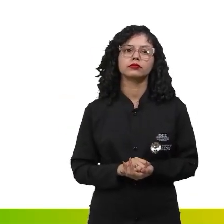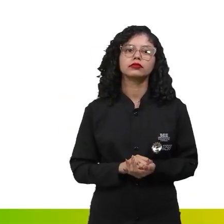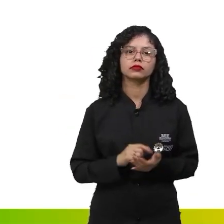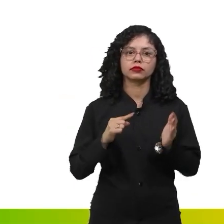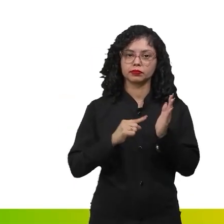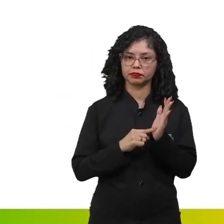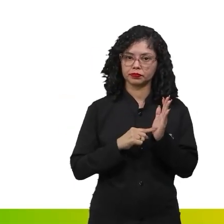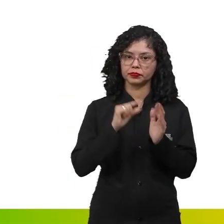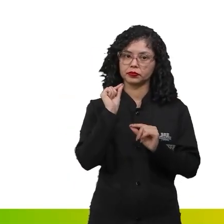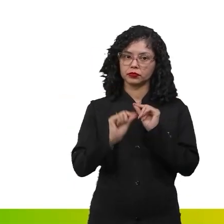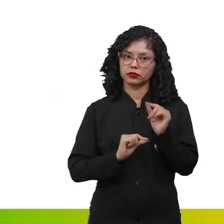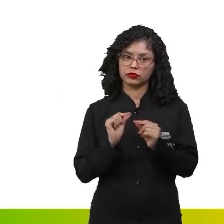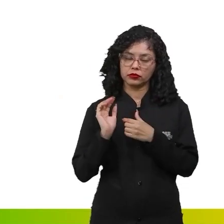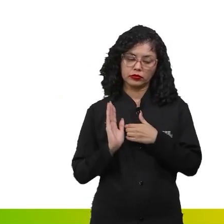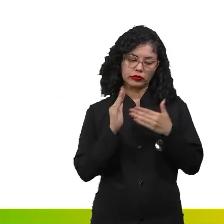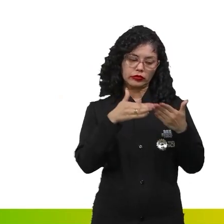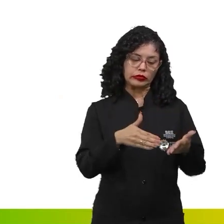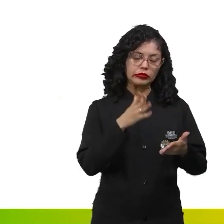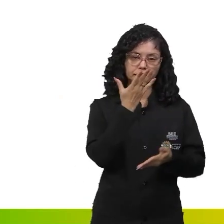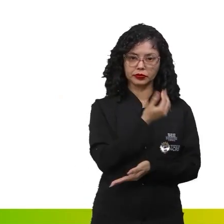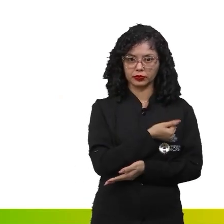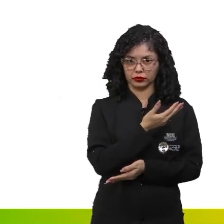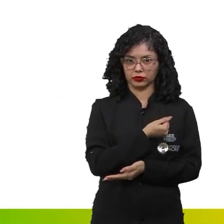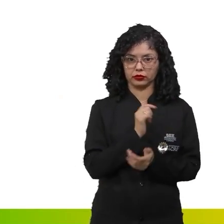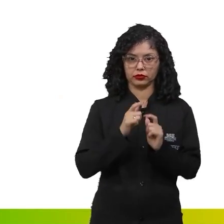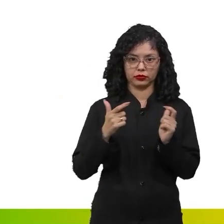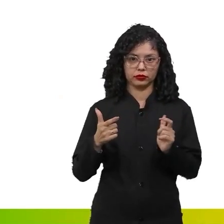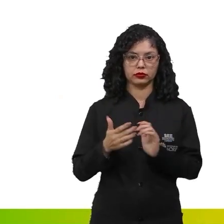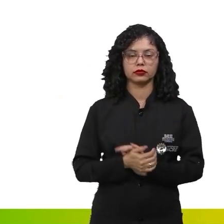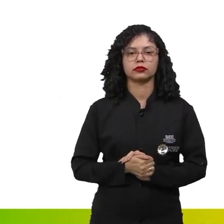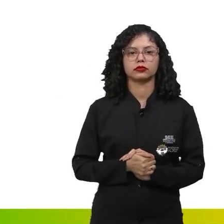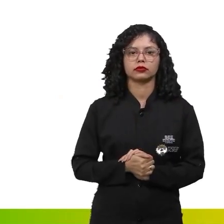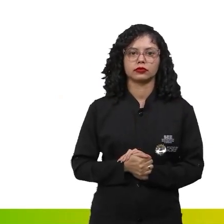ponto de chegar aí um número bem alto.